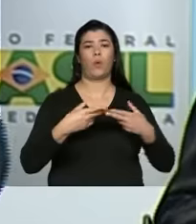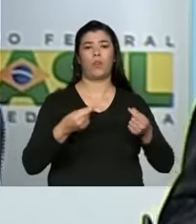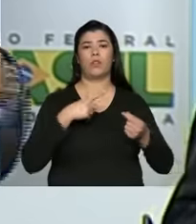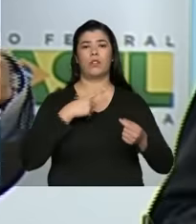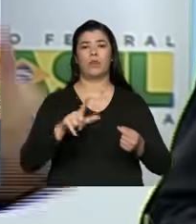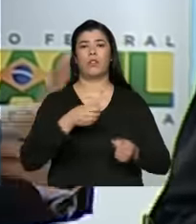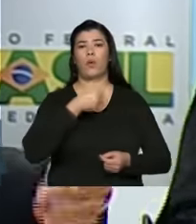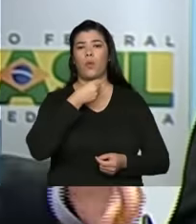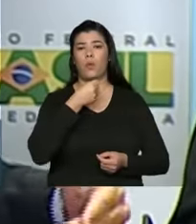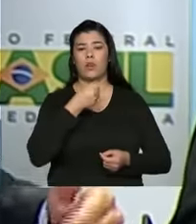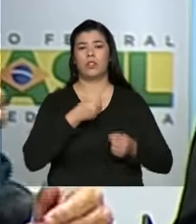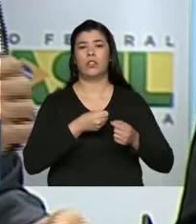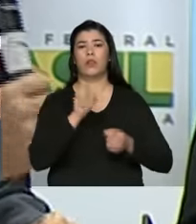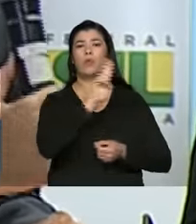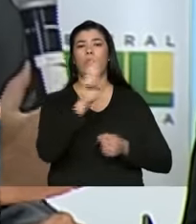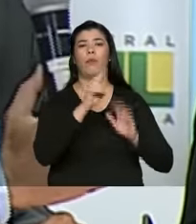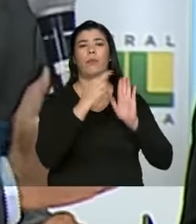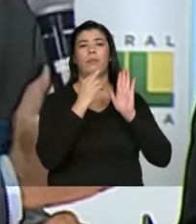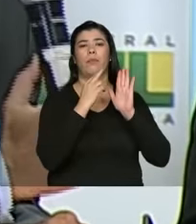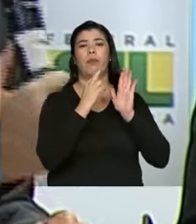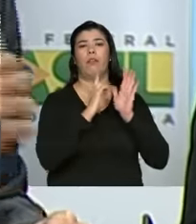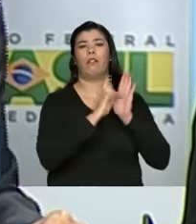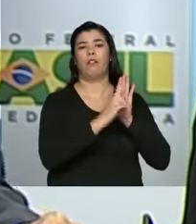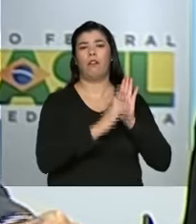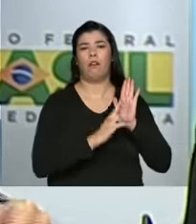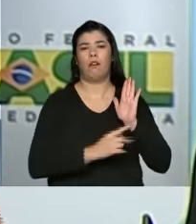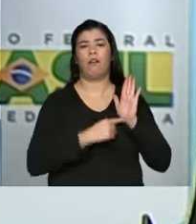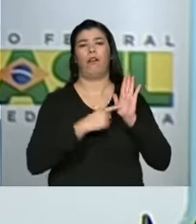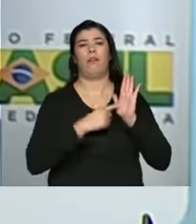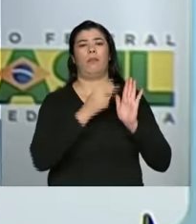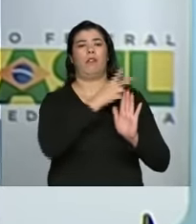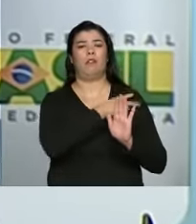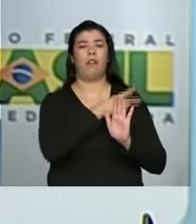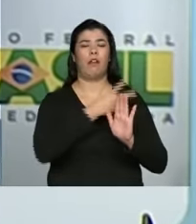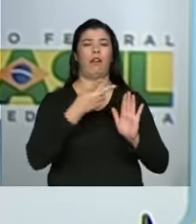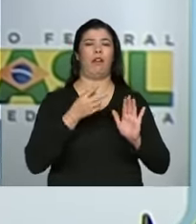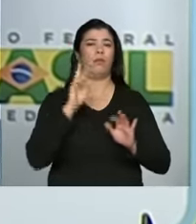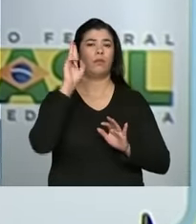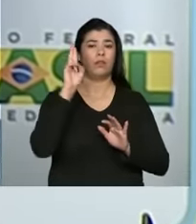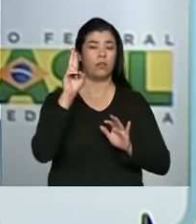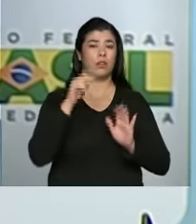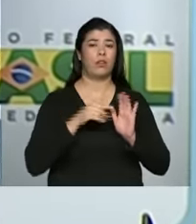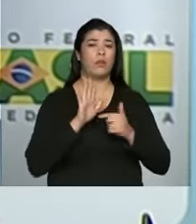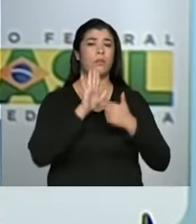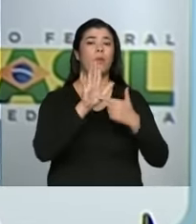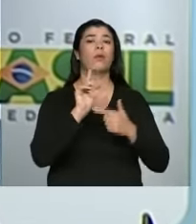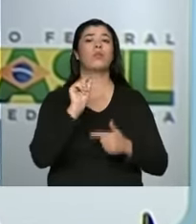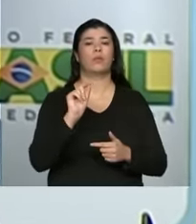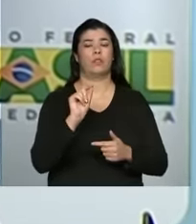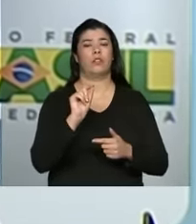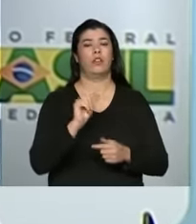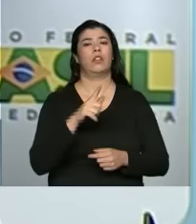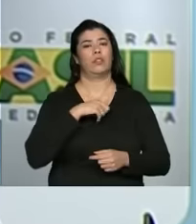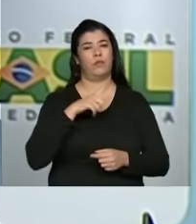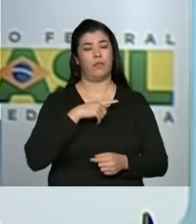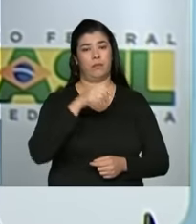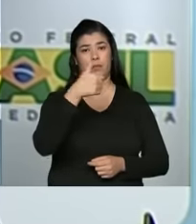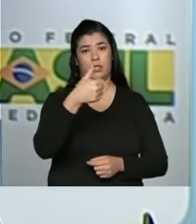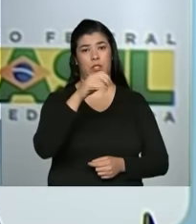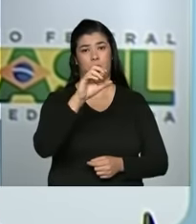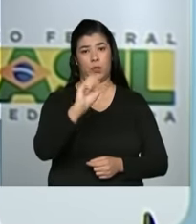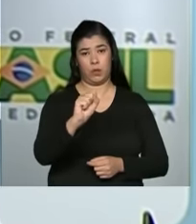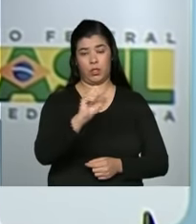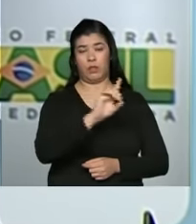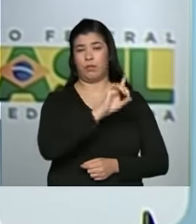quer citar todas as os técnicos autoridades é Porque de fato ela expressa 180 dias de muito trabalho né de